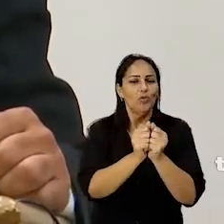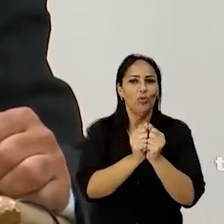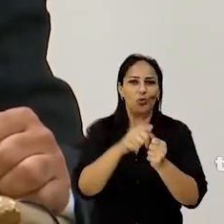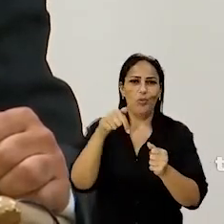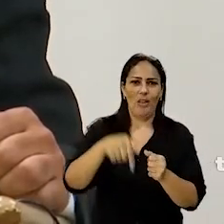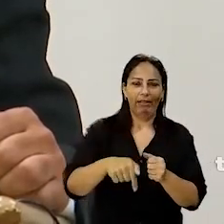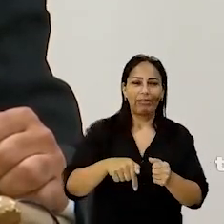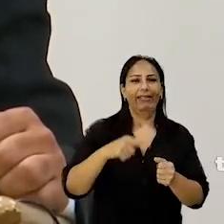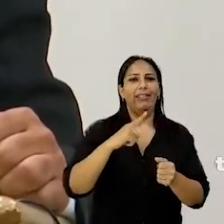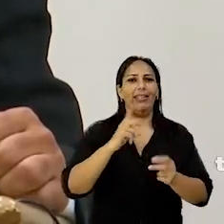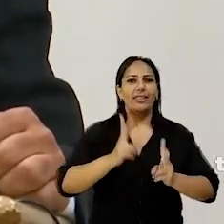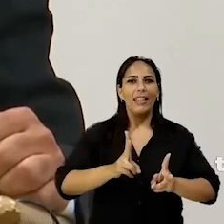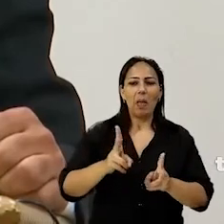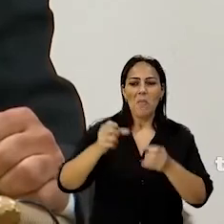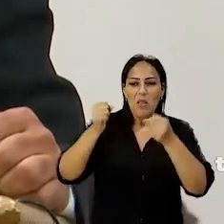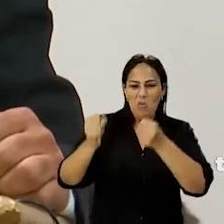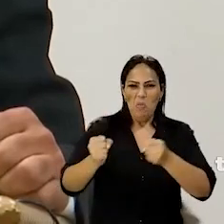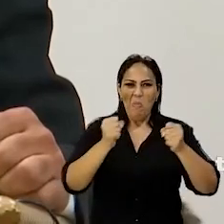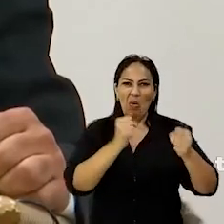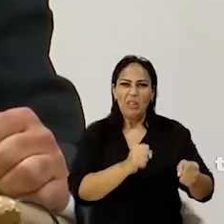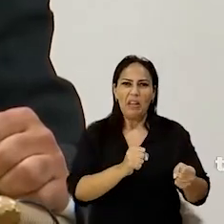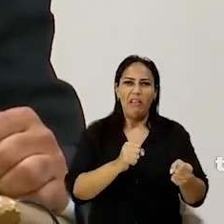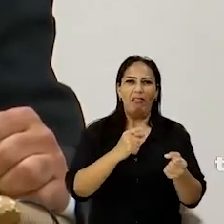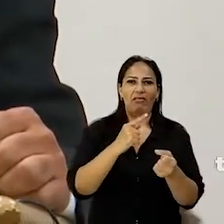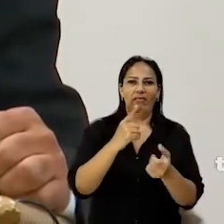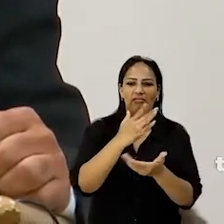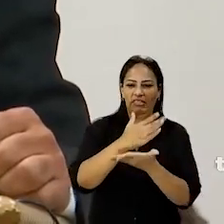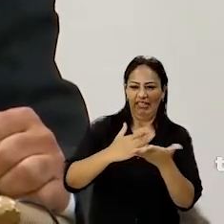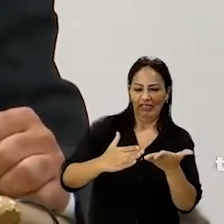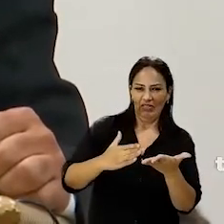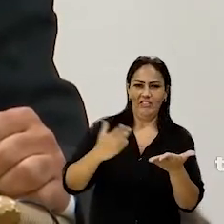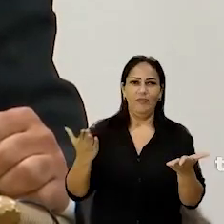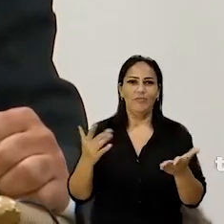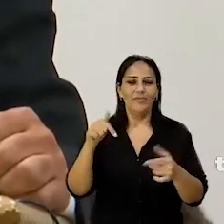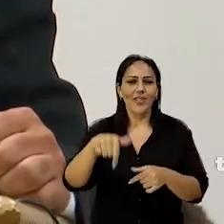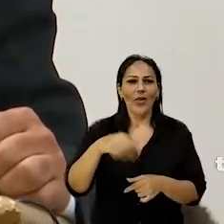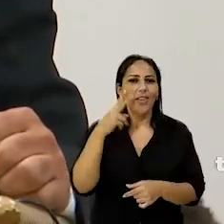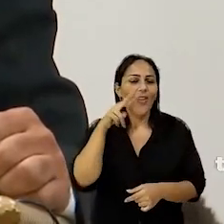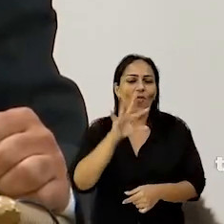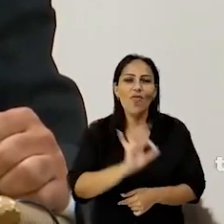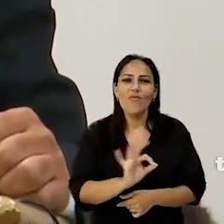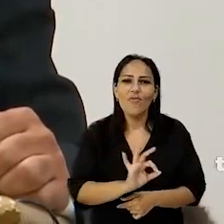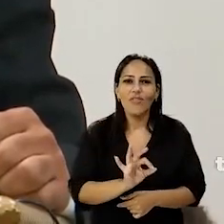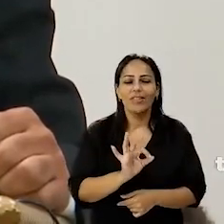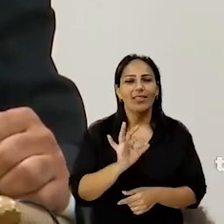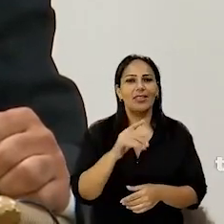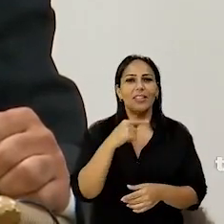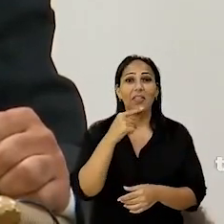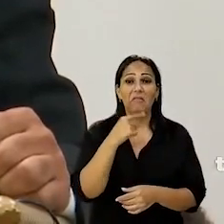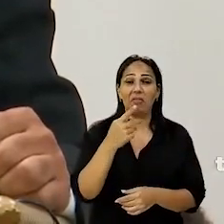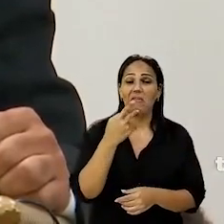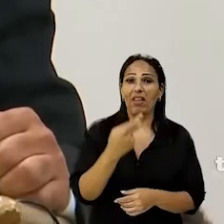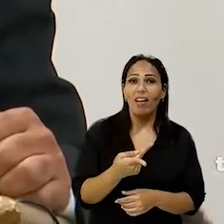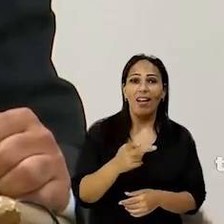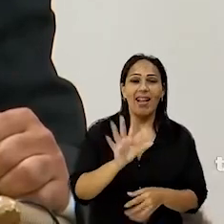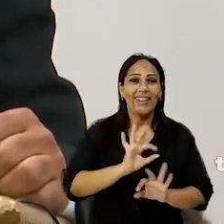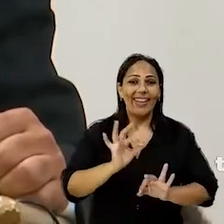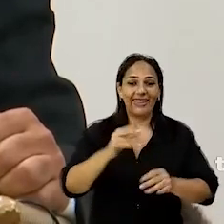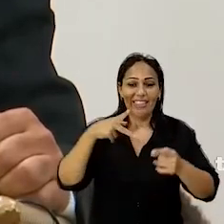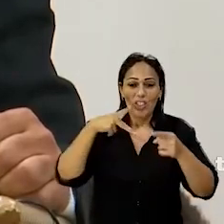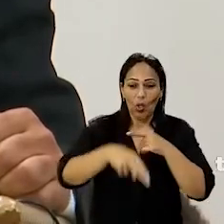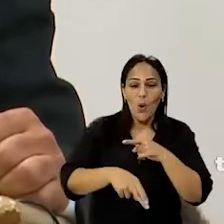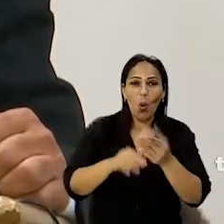da divisão do poder. Eu não vi aqui ninguém falar em corte de cargos